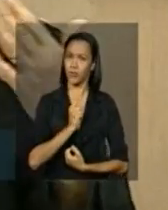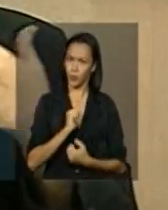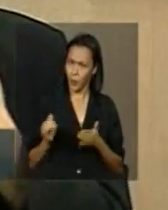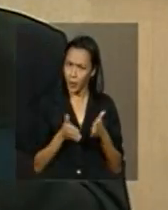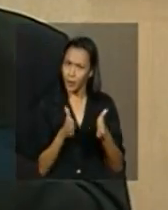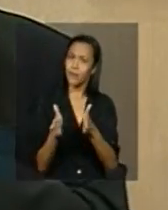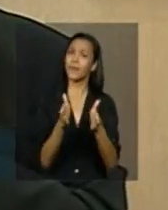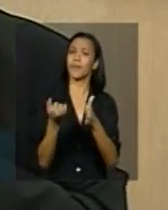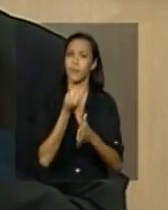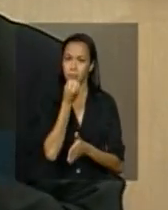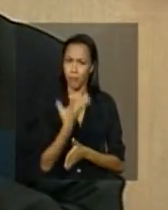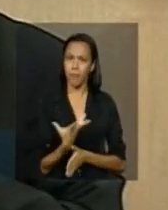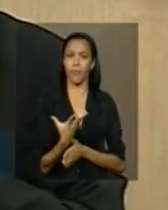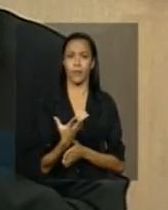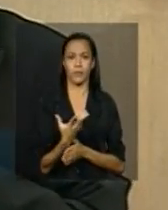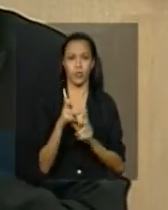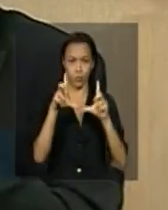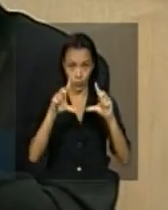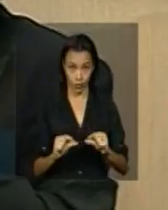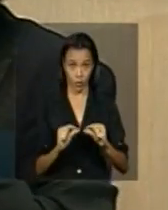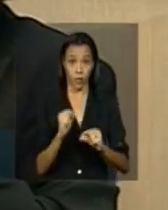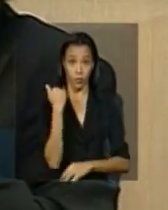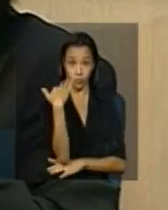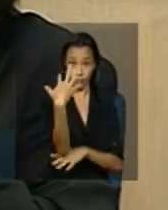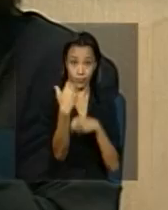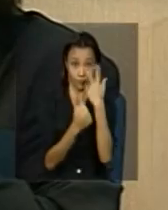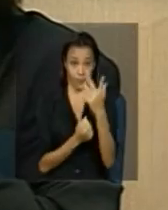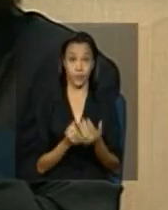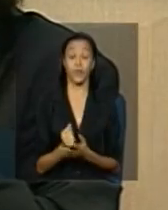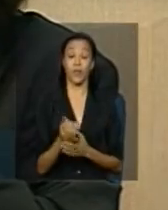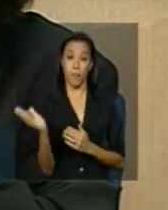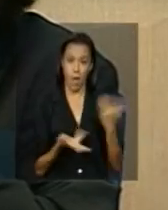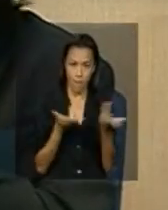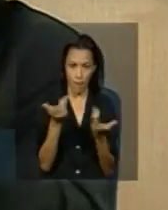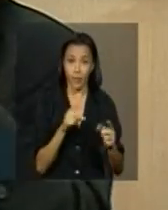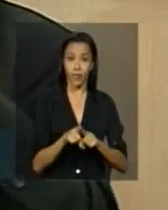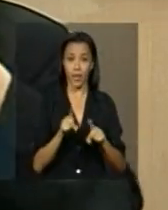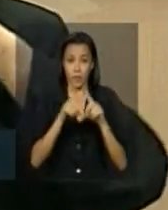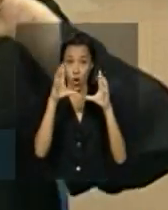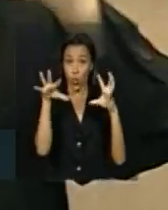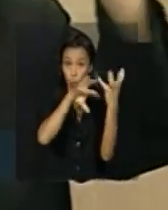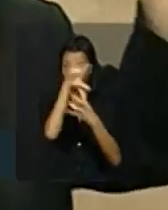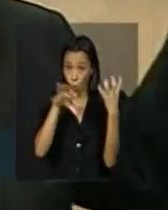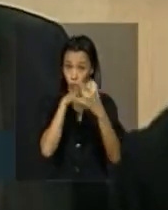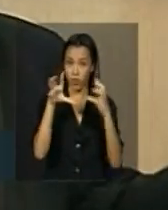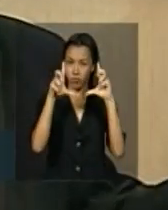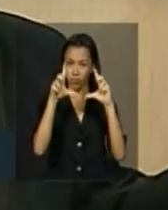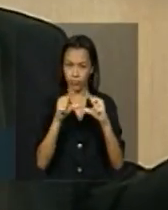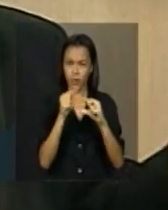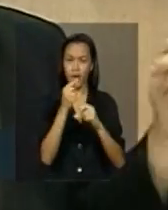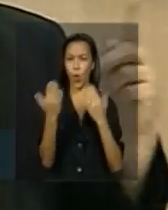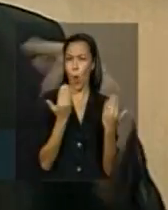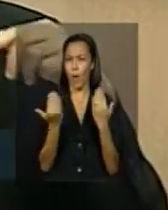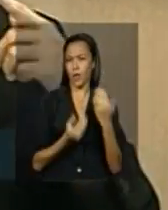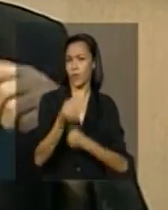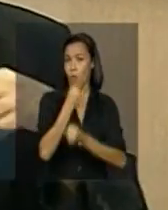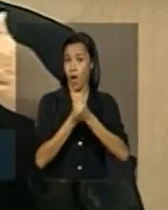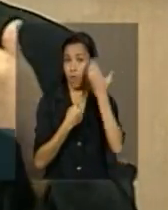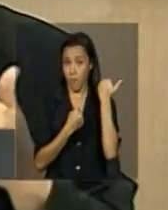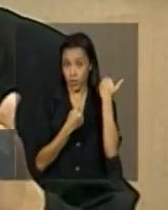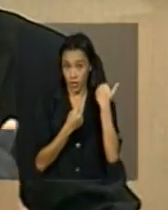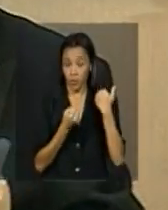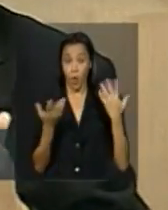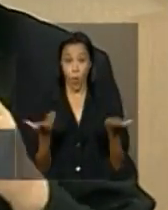perspectiva deção desmatamento segundo temos baixíssima cobertura de nuvem comparativamente ao ano passado ou seja